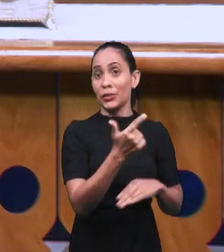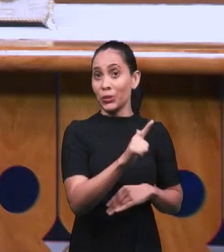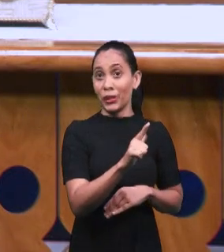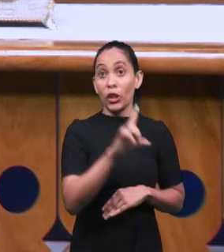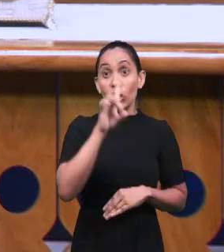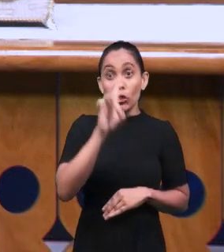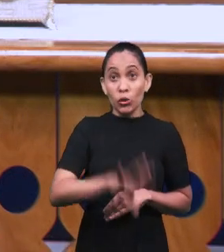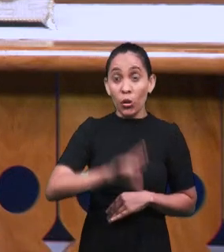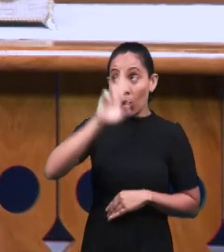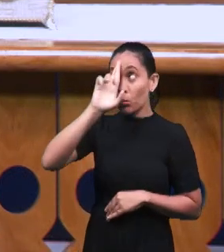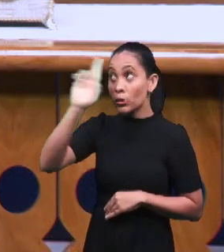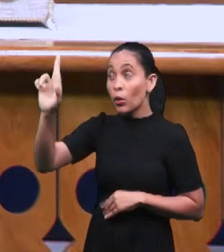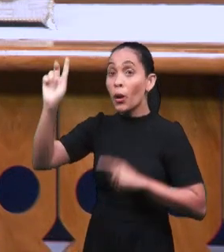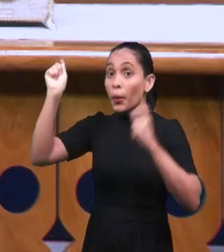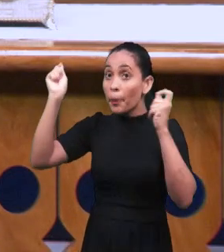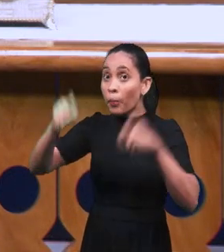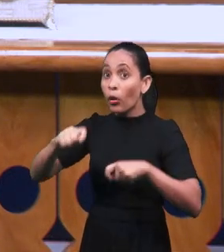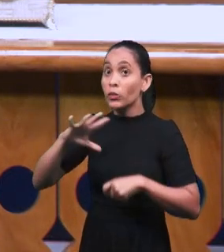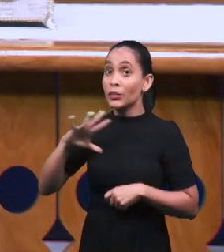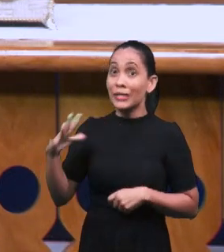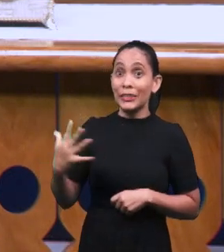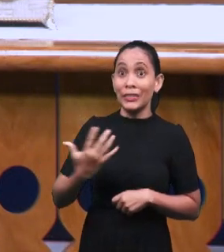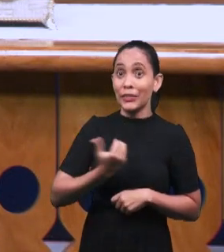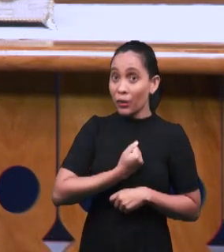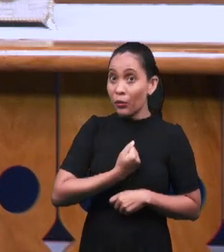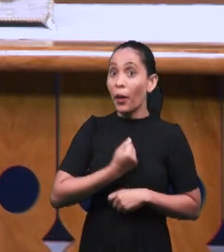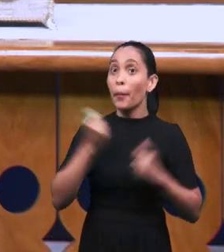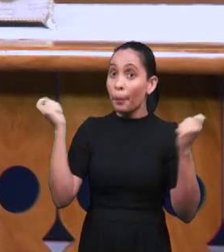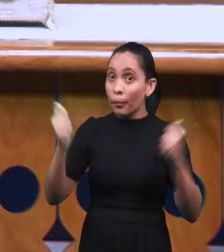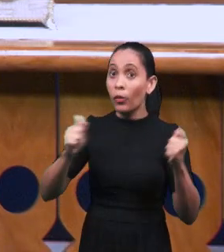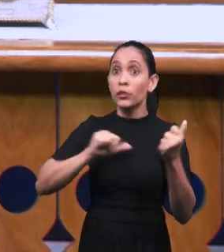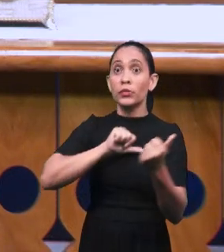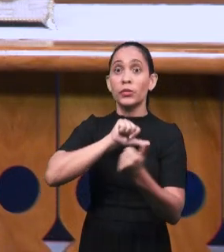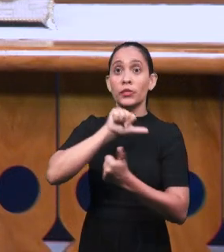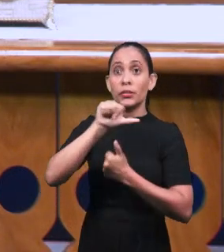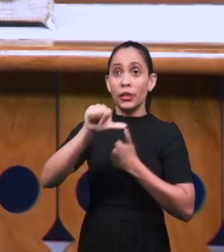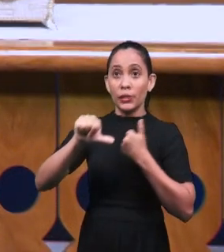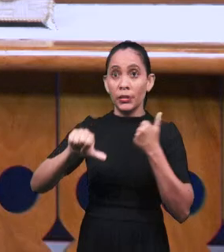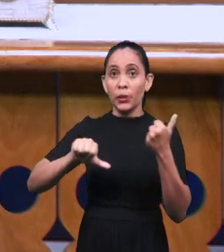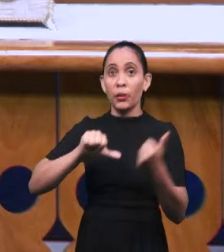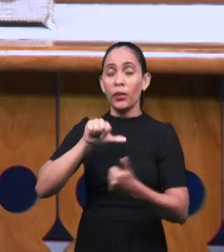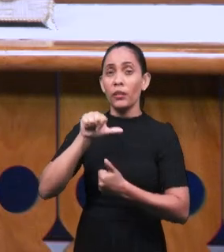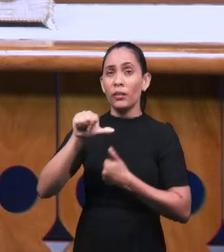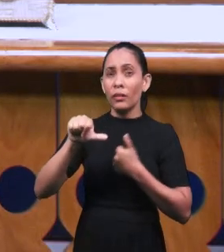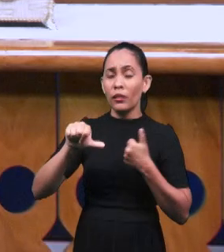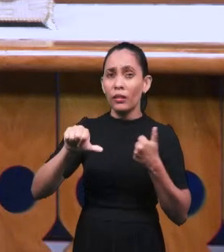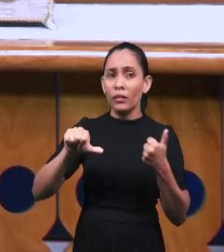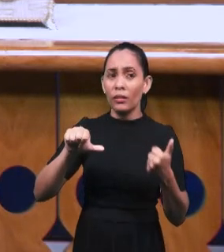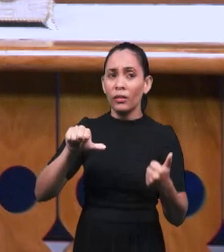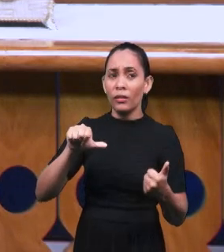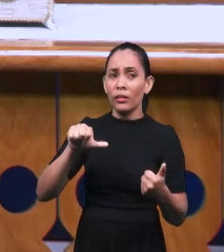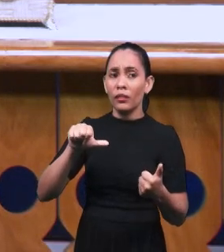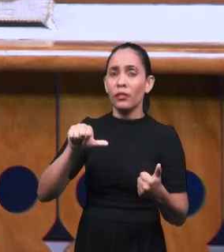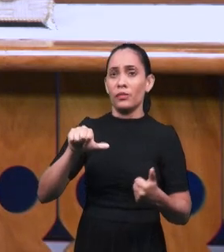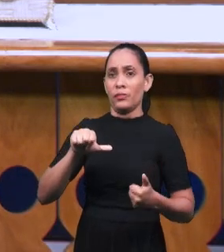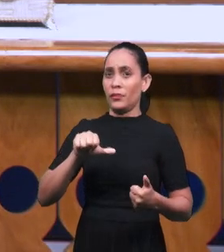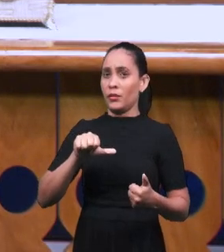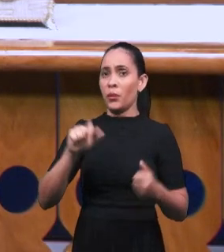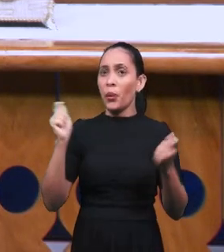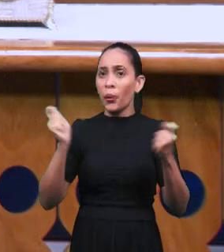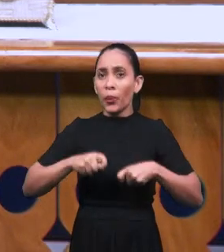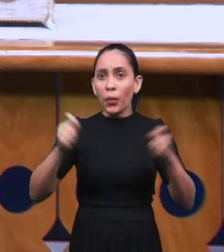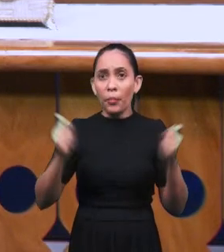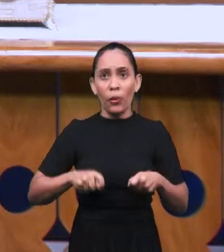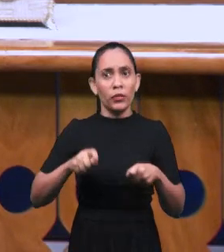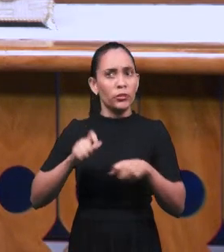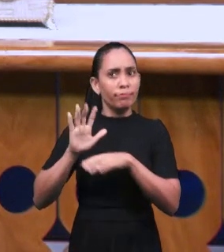vida do homem. Ele não quer, então ele vai viver aquilo que ele tem direito. É o livre-arbítrio. E as pessoas querem ser livres, e não há